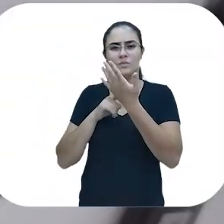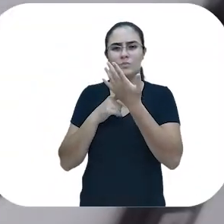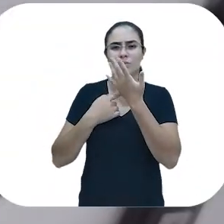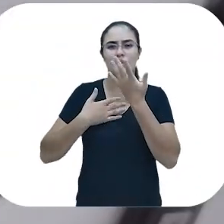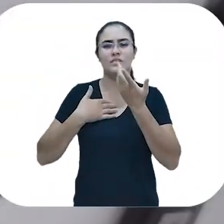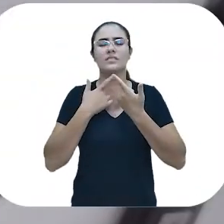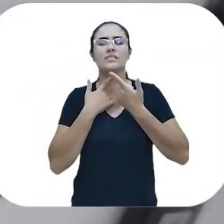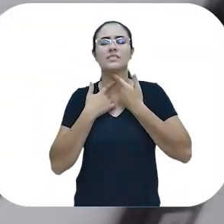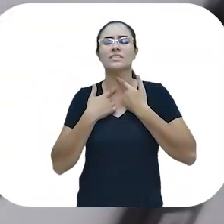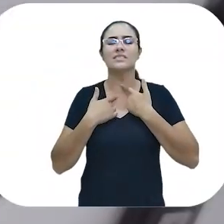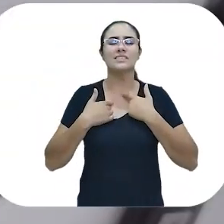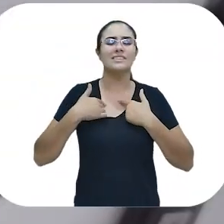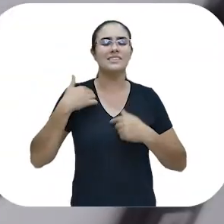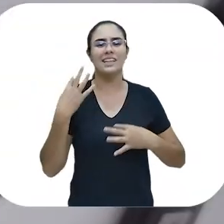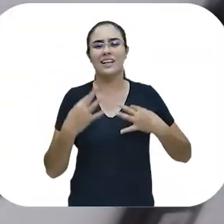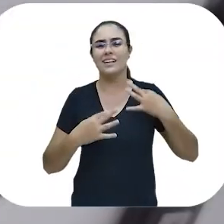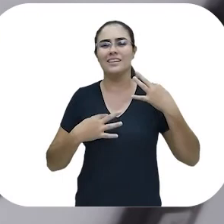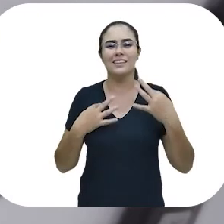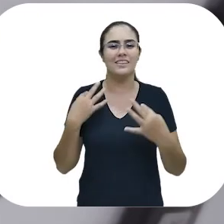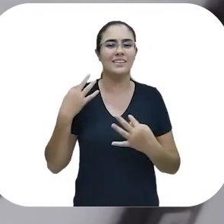meu sertão que eu